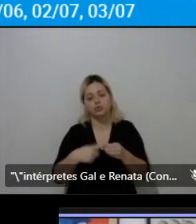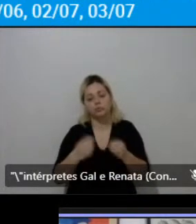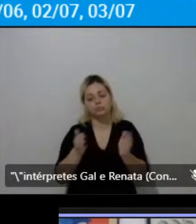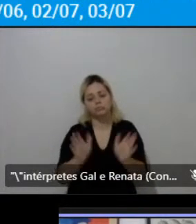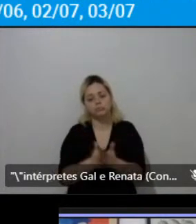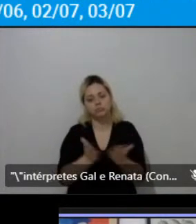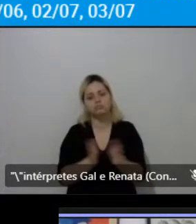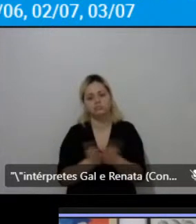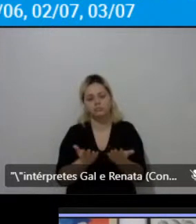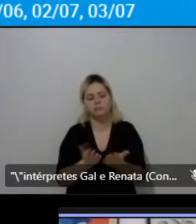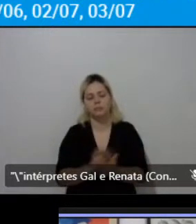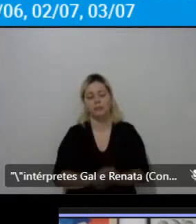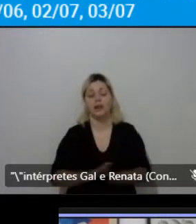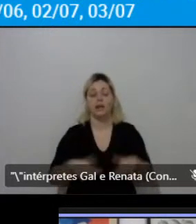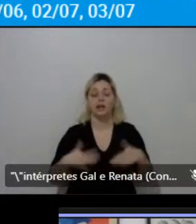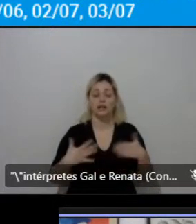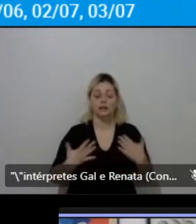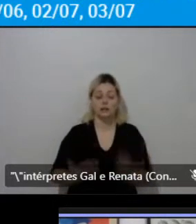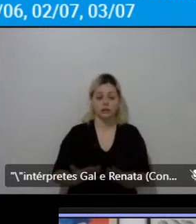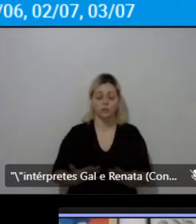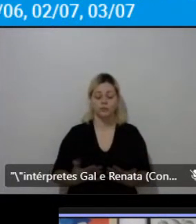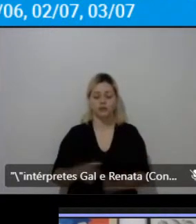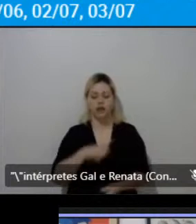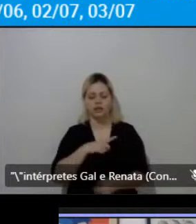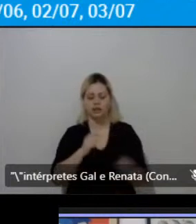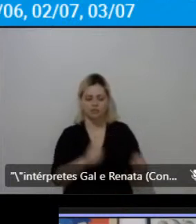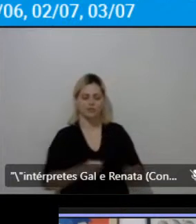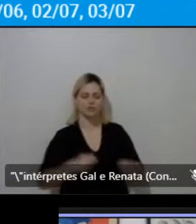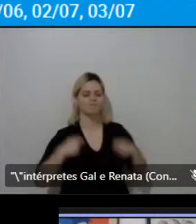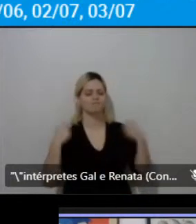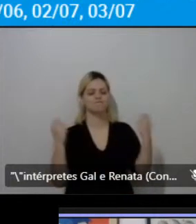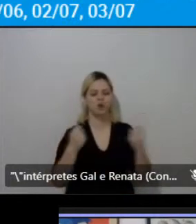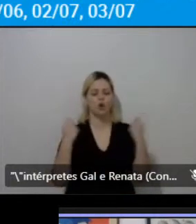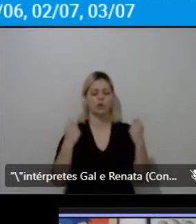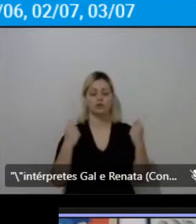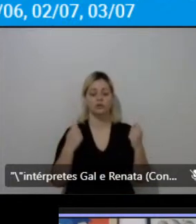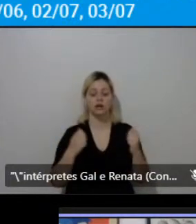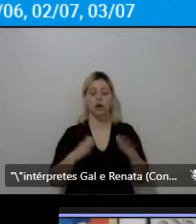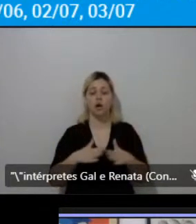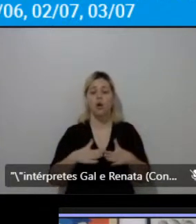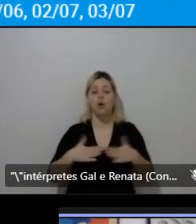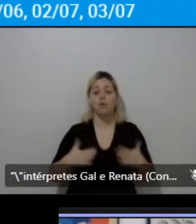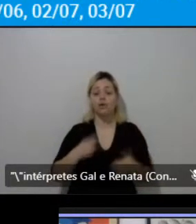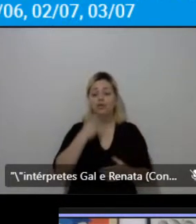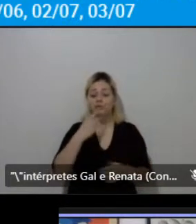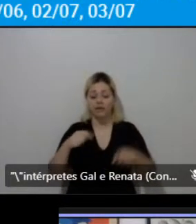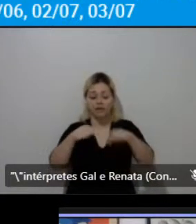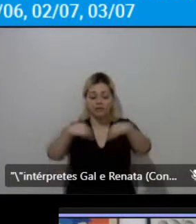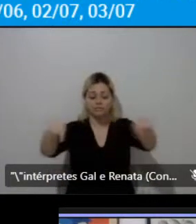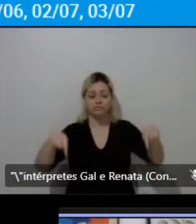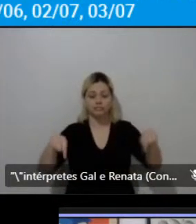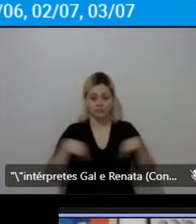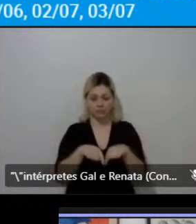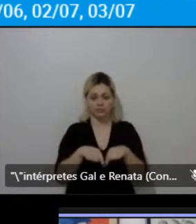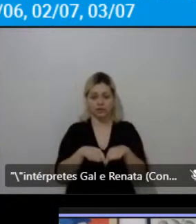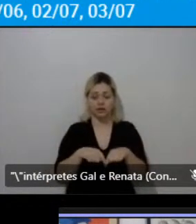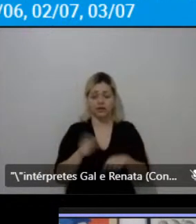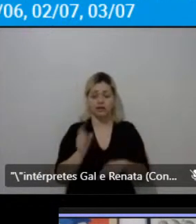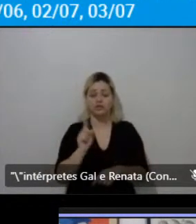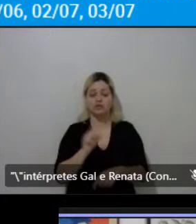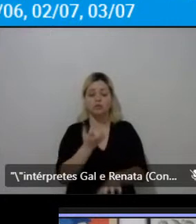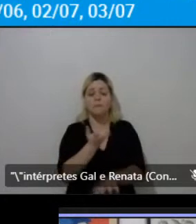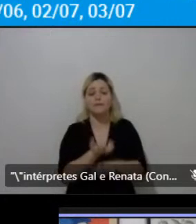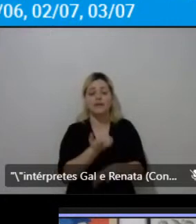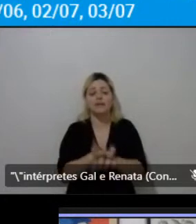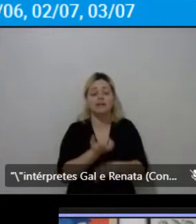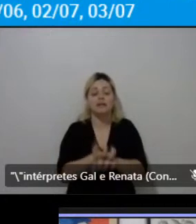o rearmamento territorial é um espaço de conquista, né? Porque quando a gente fala território, é a dimensão de um território que não é só o território da